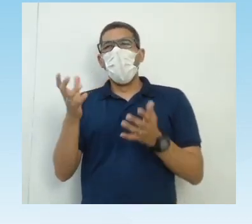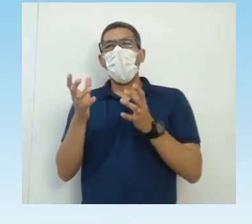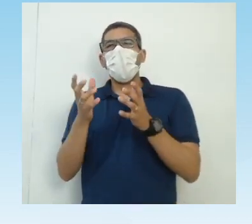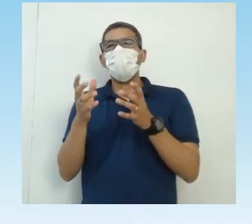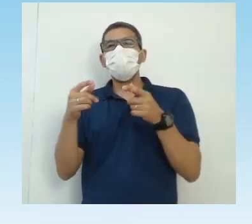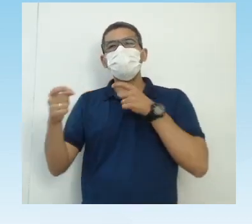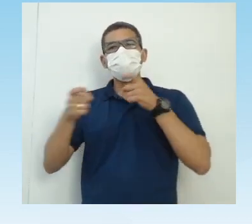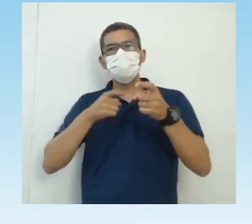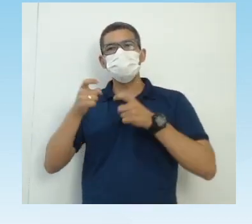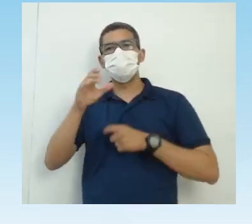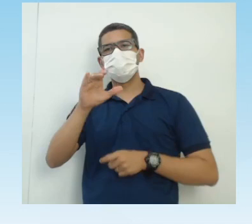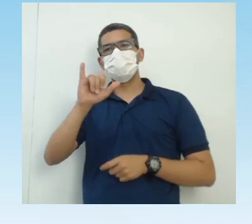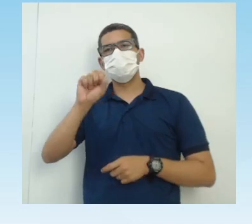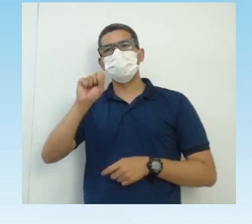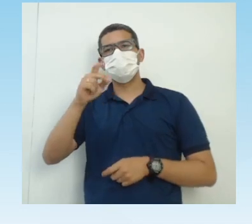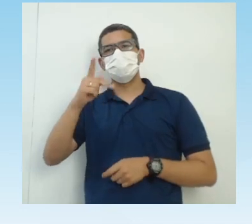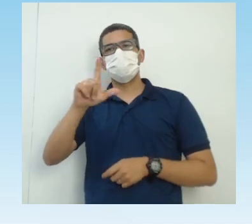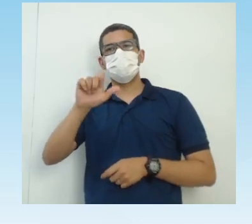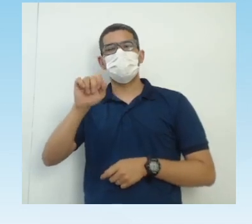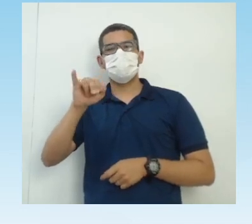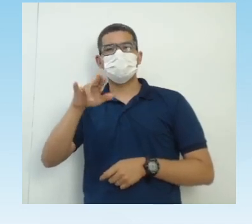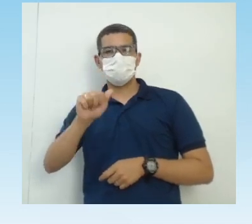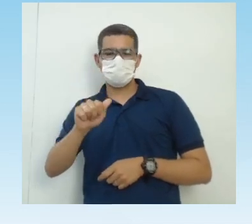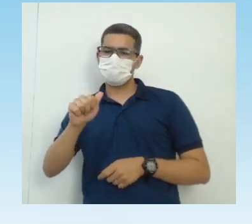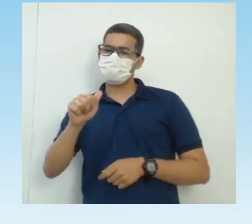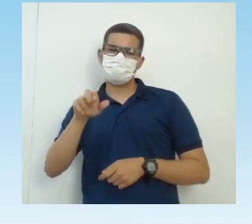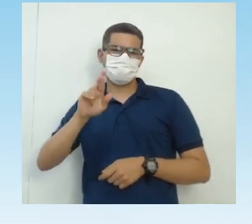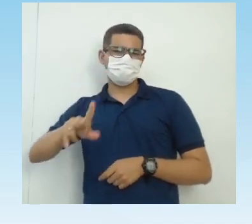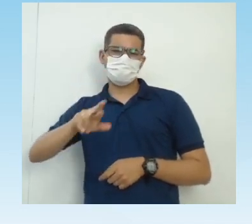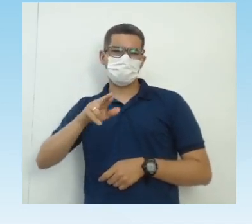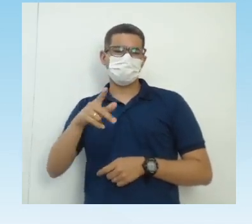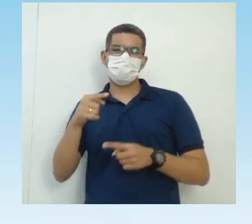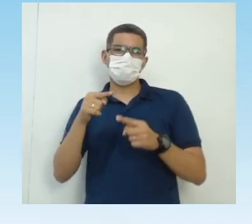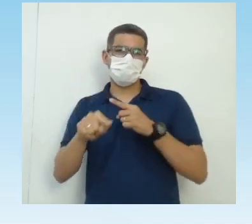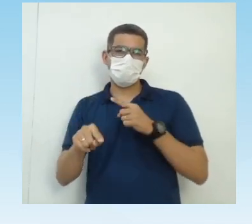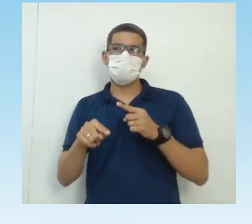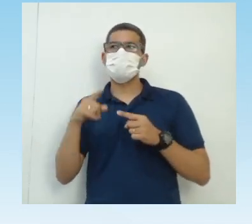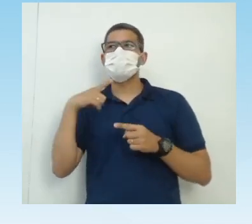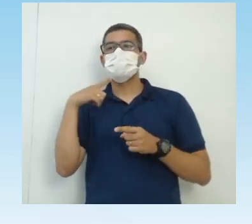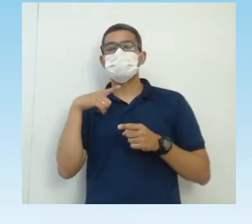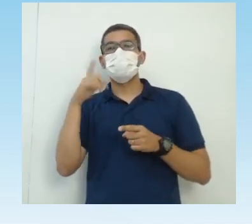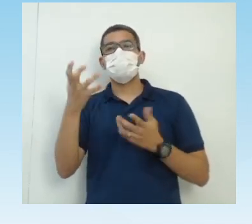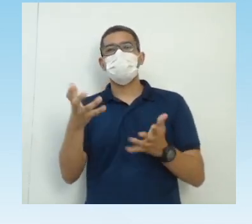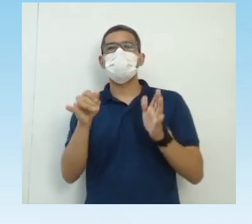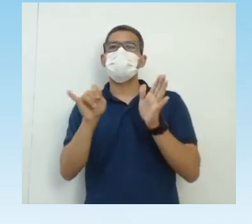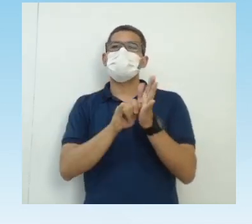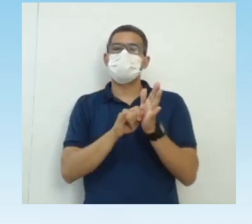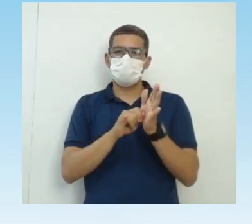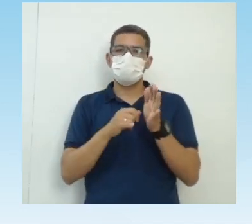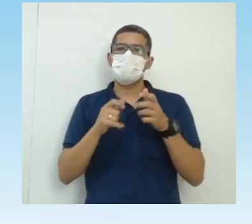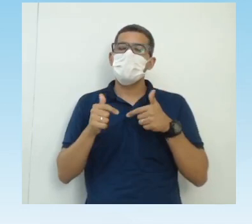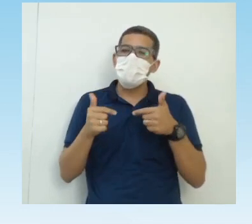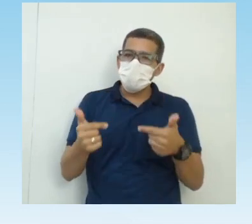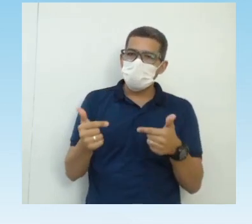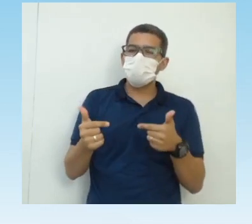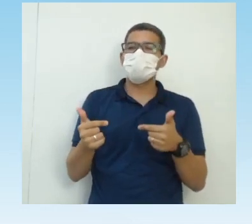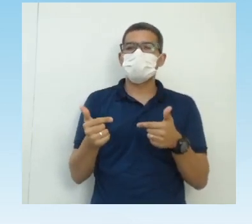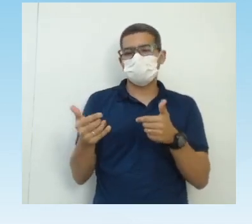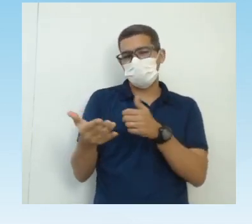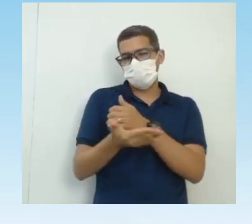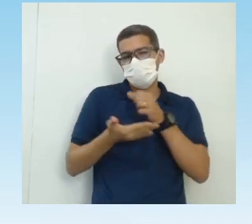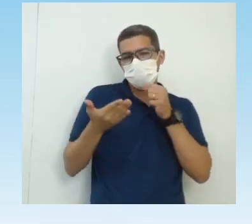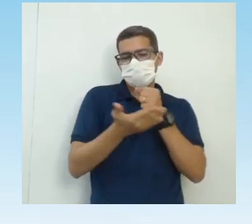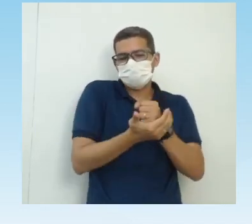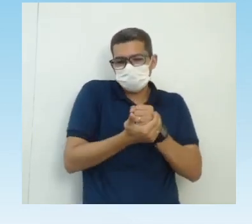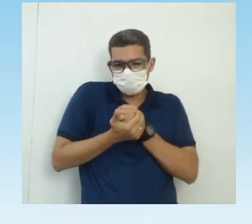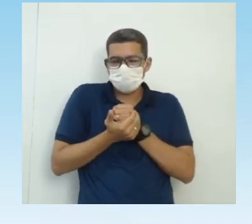não tinha, esse texto não está querendo entrar nessas questões. Ele está querendo trazer uma espécie de identidade, né? Uma busca pelo embasamento